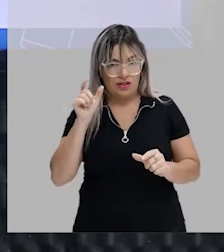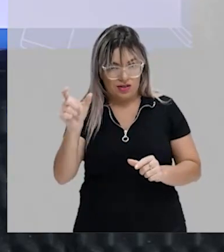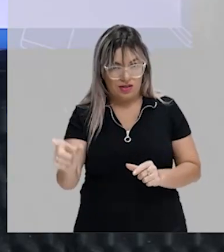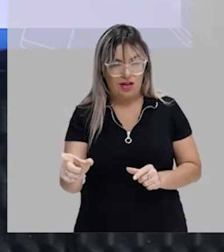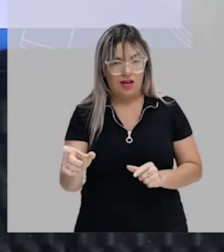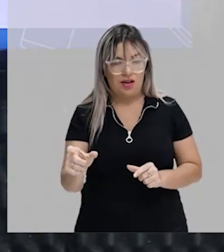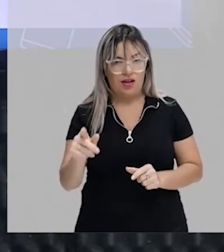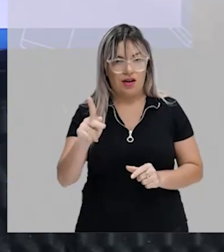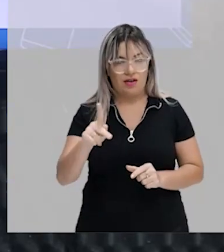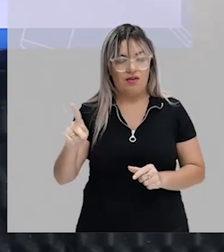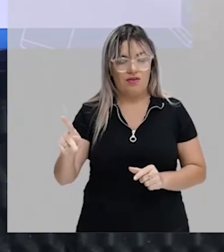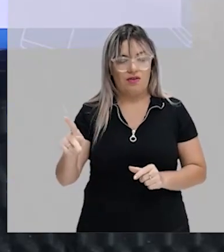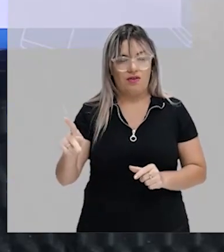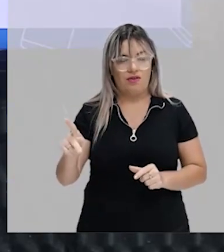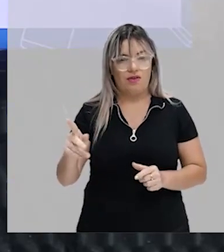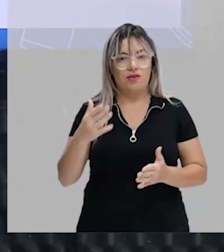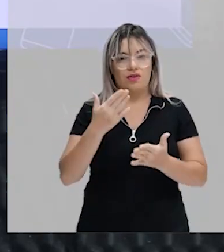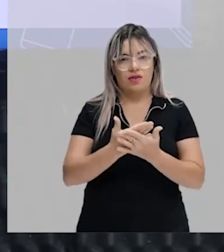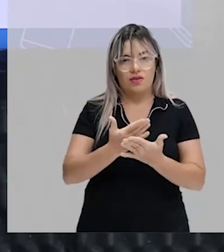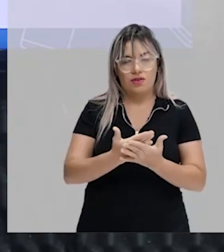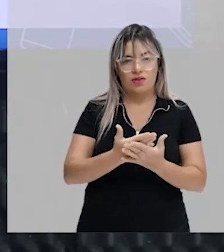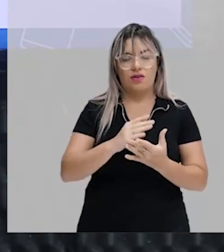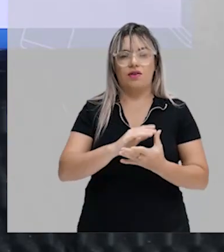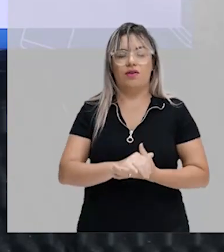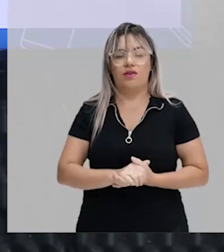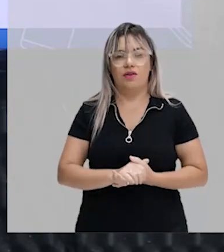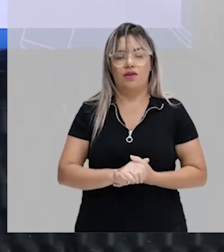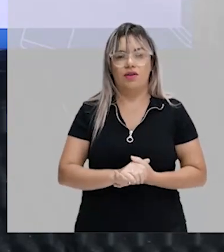que eu vou